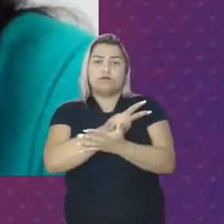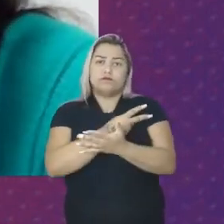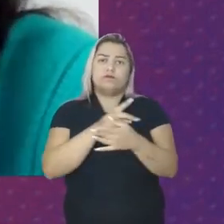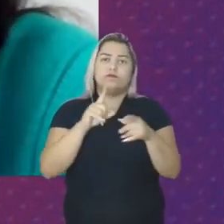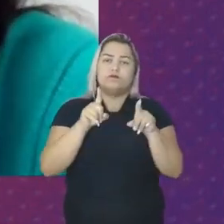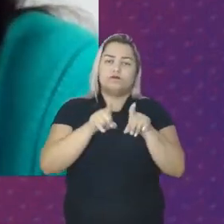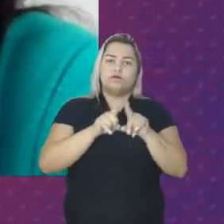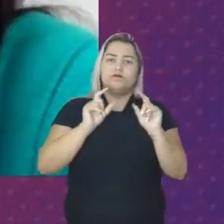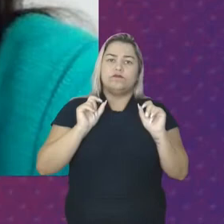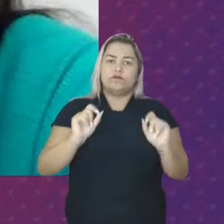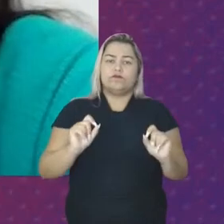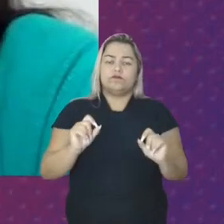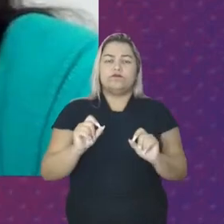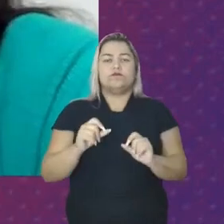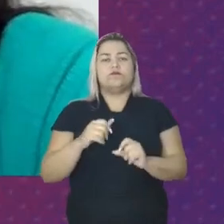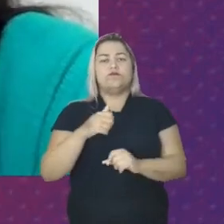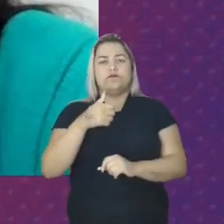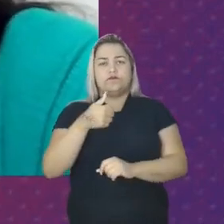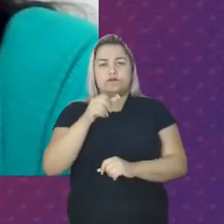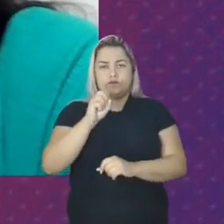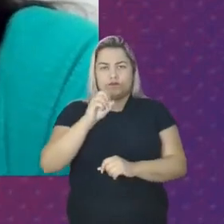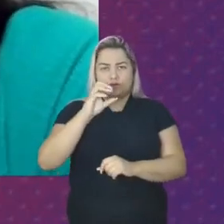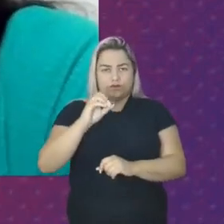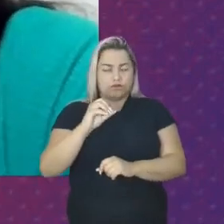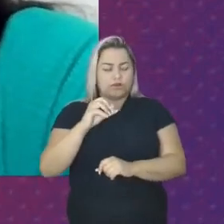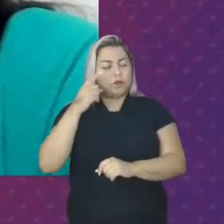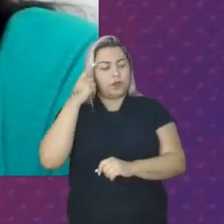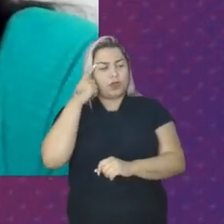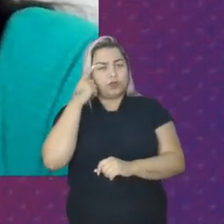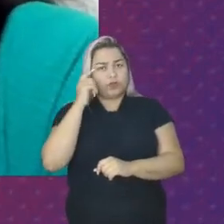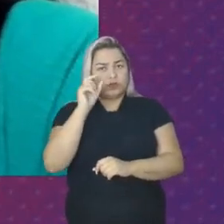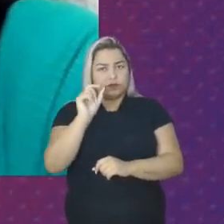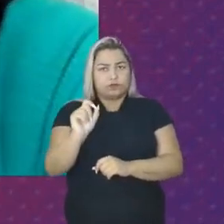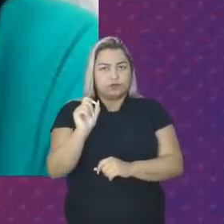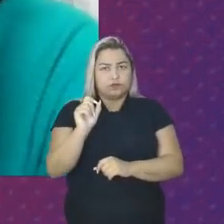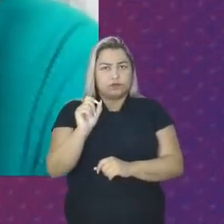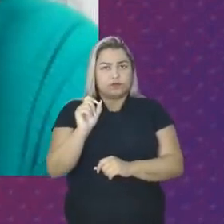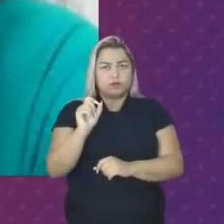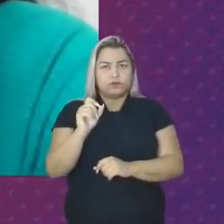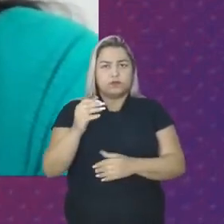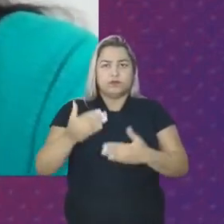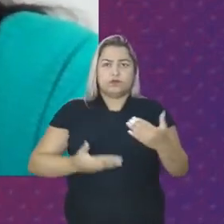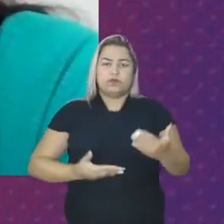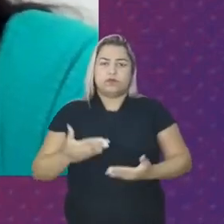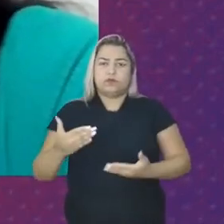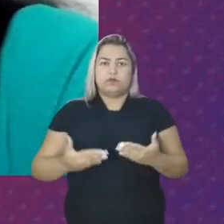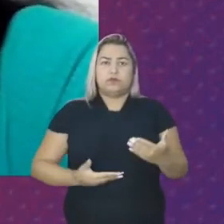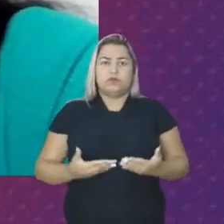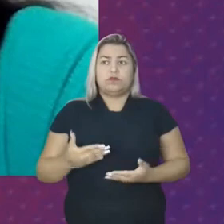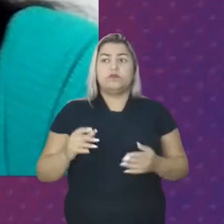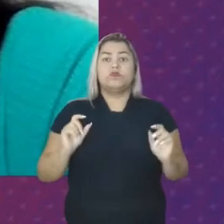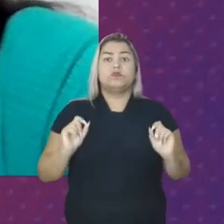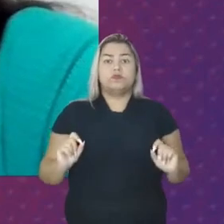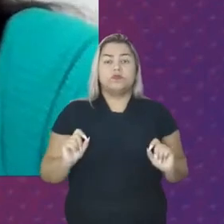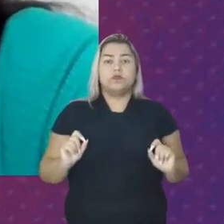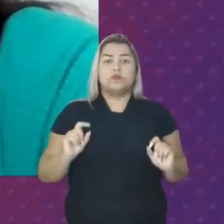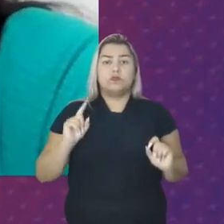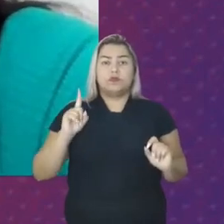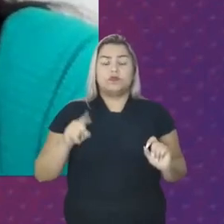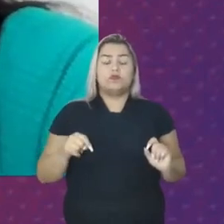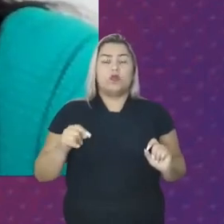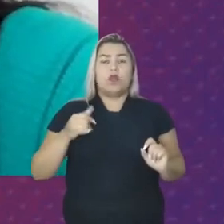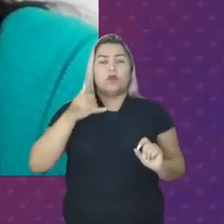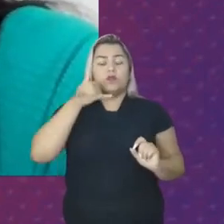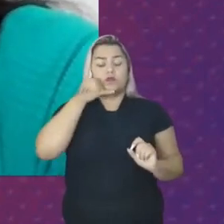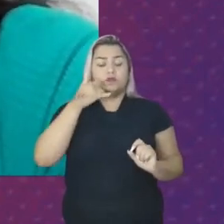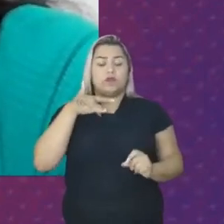se configura como o Ligue 180, pensava-se em um serviço próximo ao que era o Disque Saúde